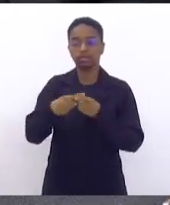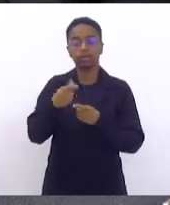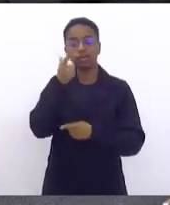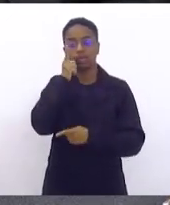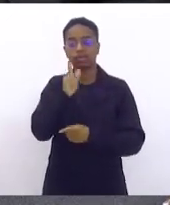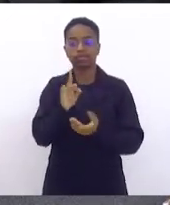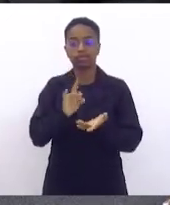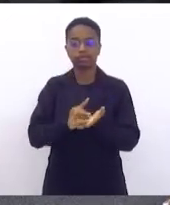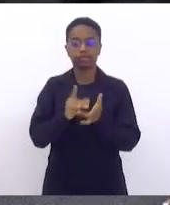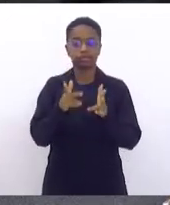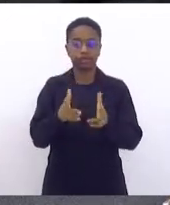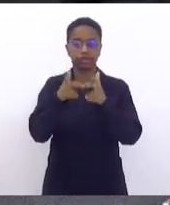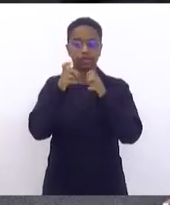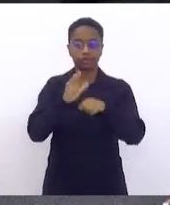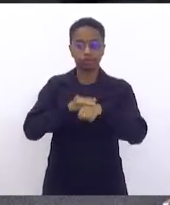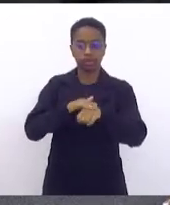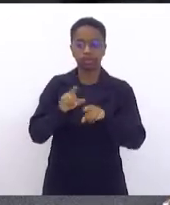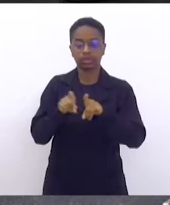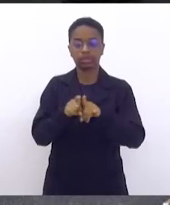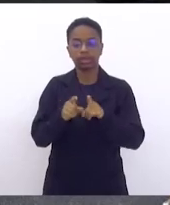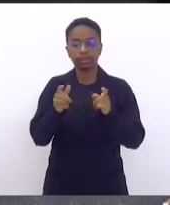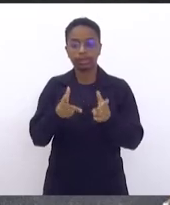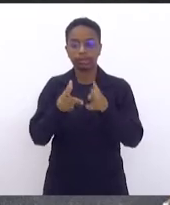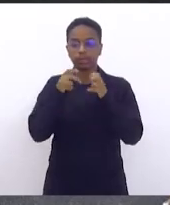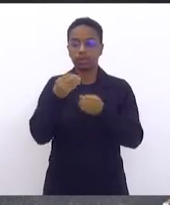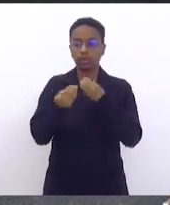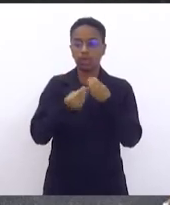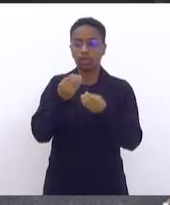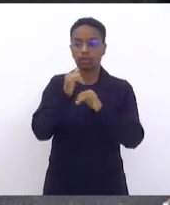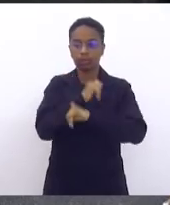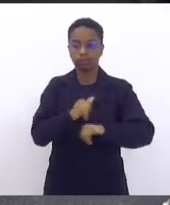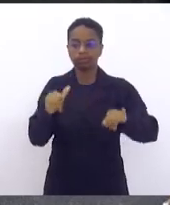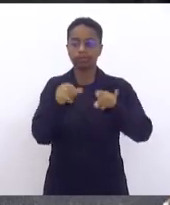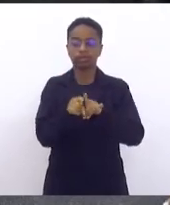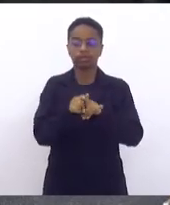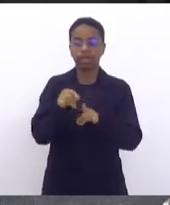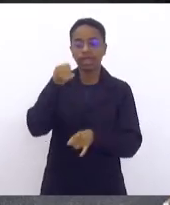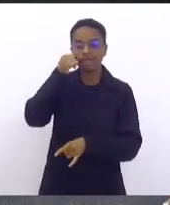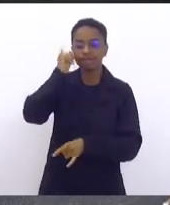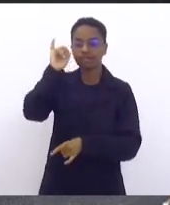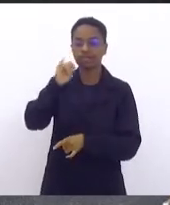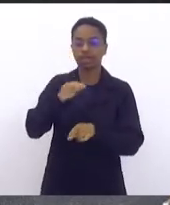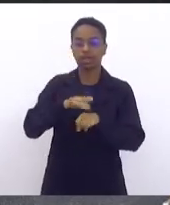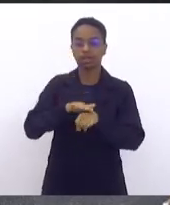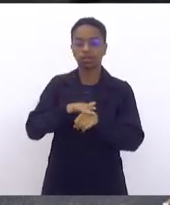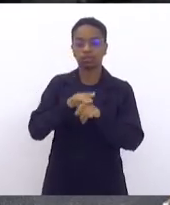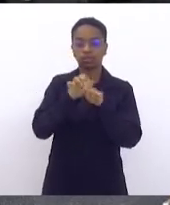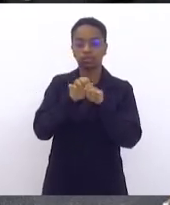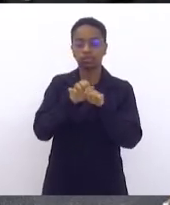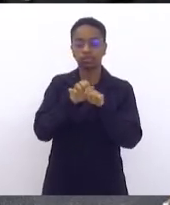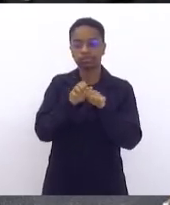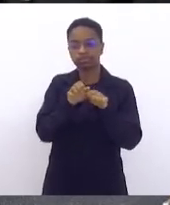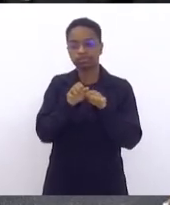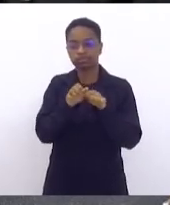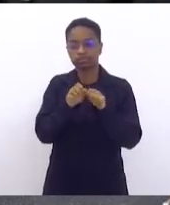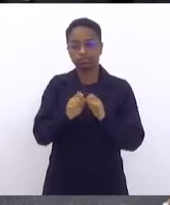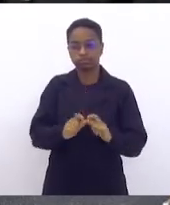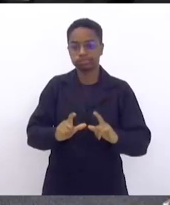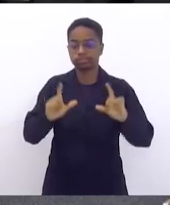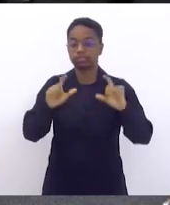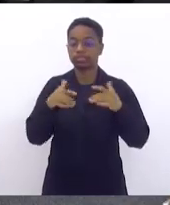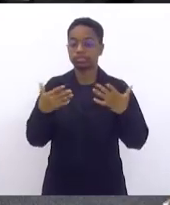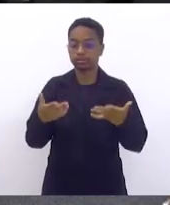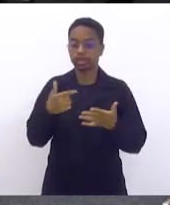conta dessa doença e o que, que pode ser feito para informar, para prevenir, pelo menos para atenuar. Então, eu tenho